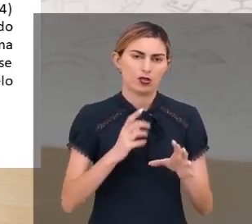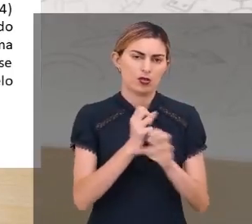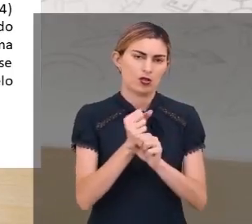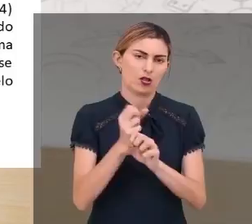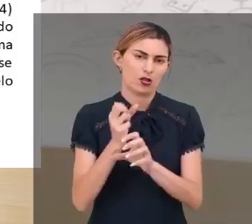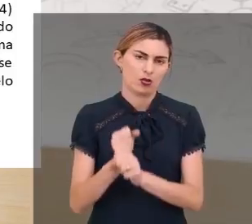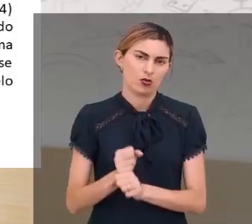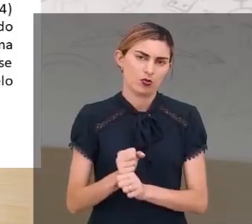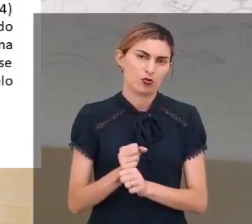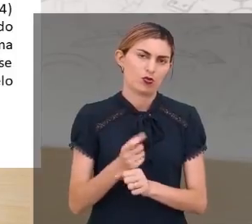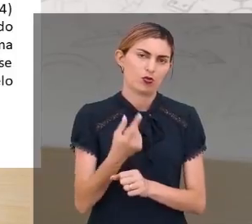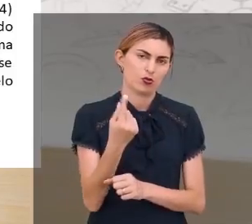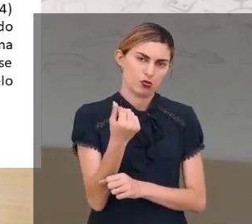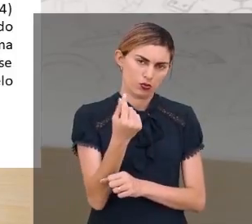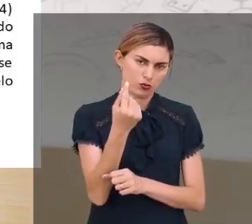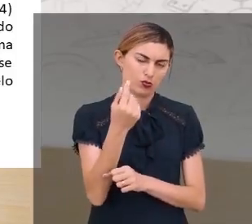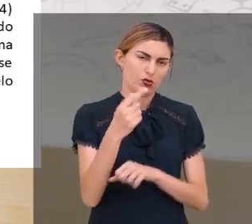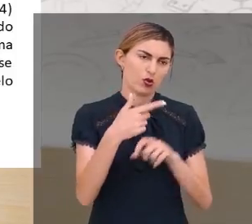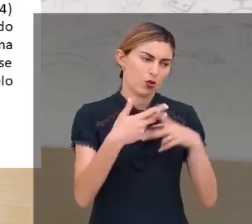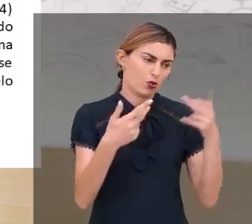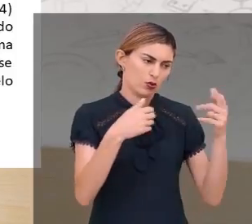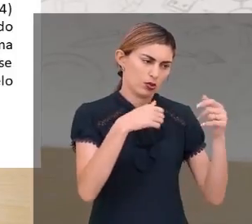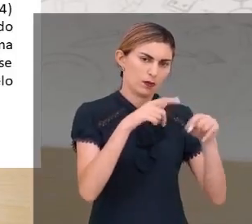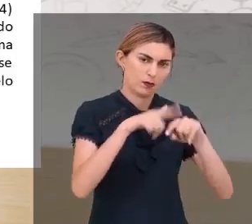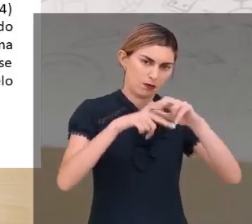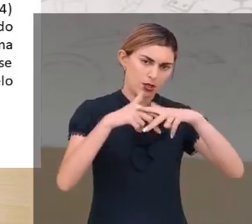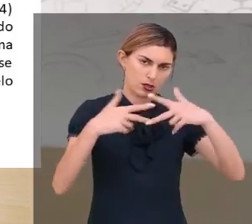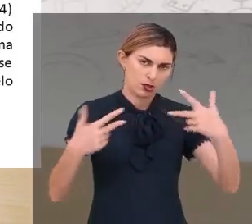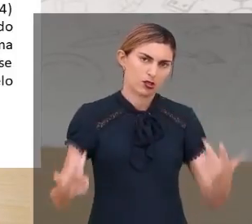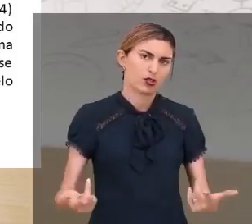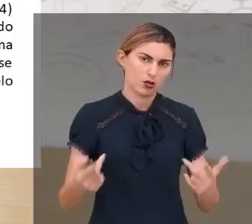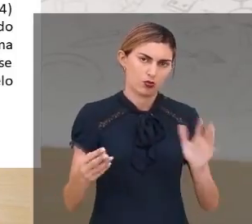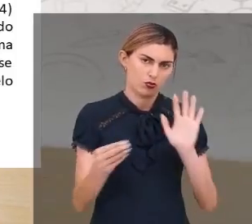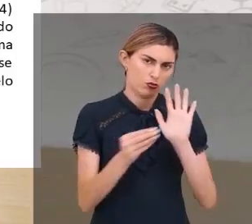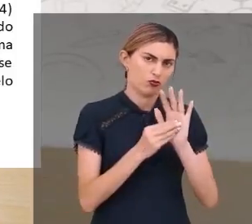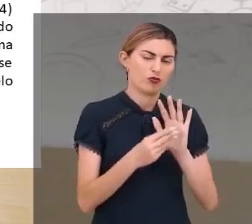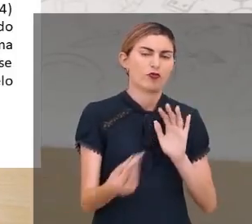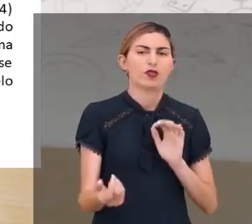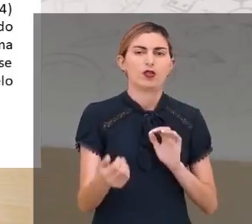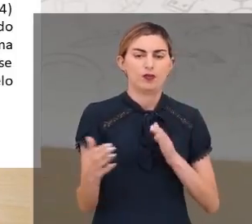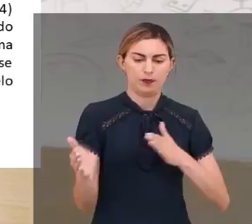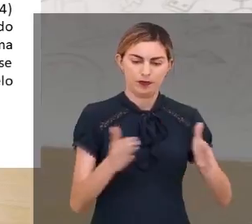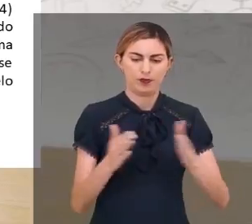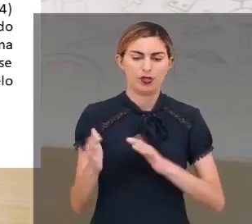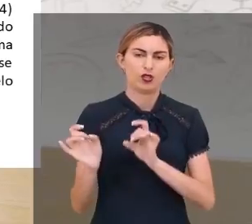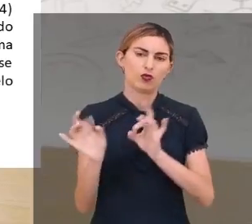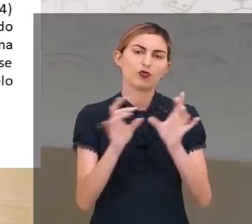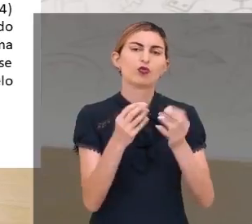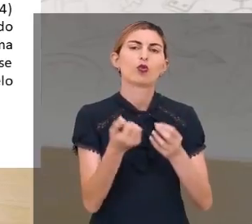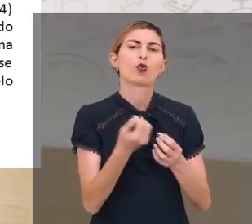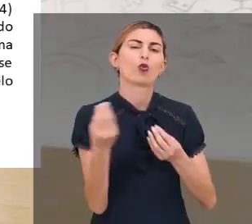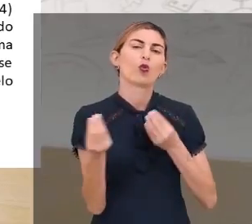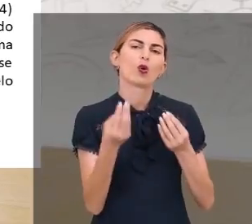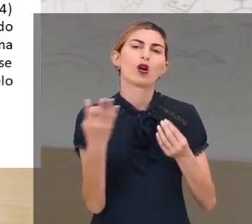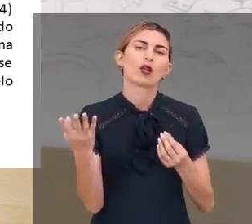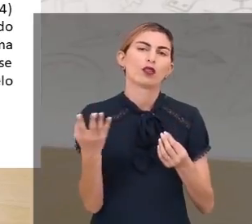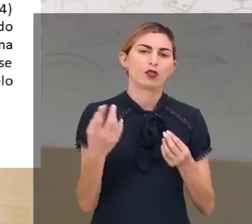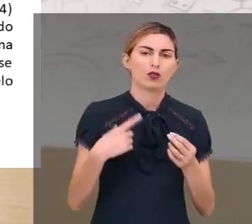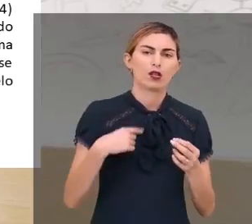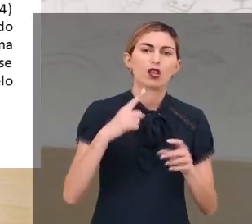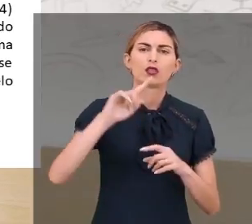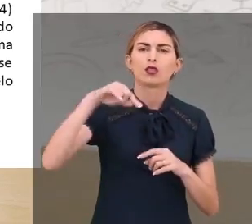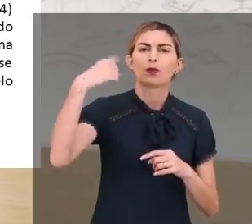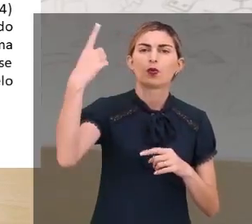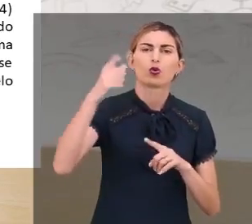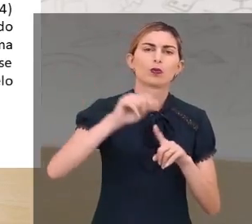consiste em calcular o custo médio de produtos. Então, eu pego o valor de um produto num determinado período e pego o